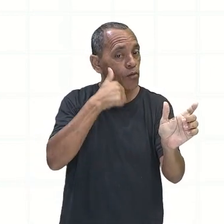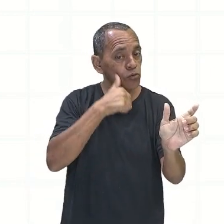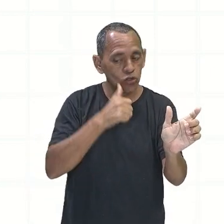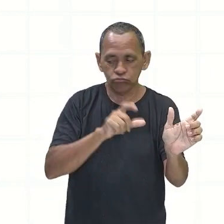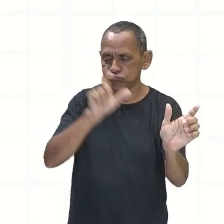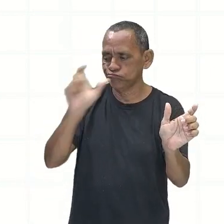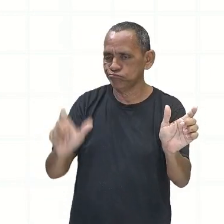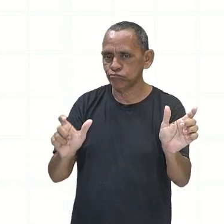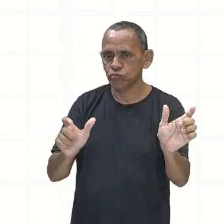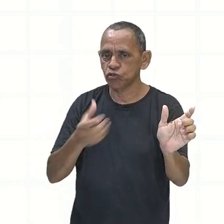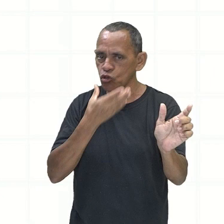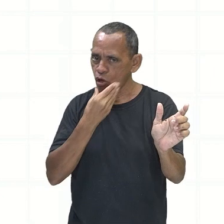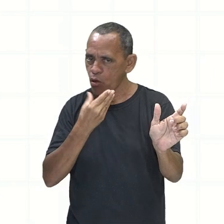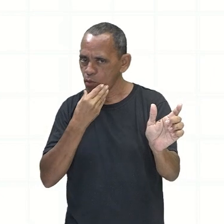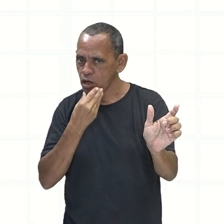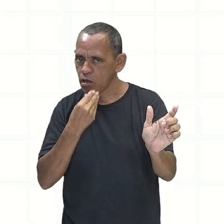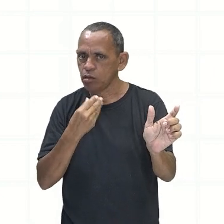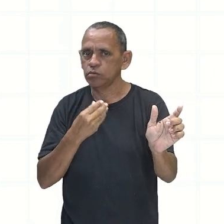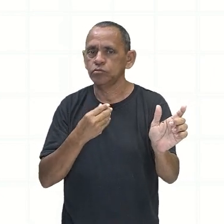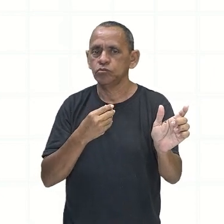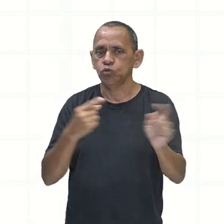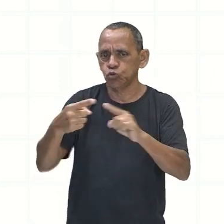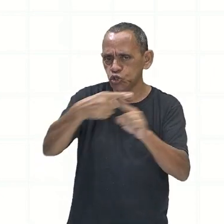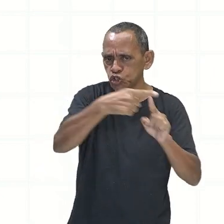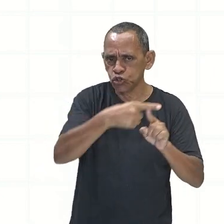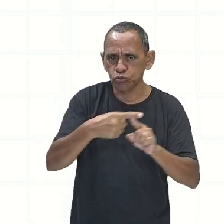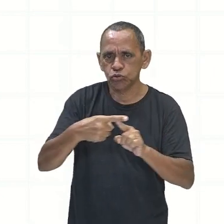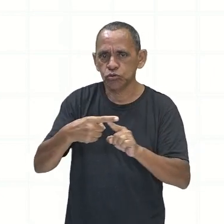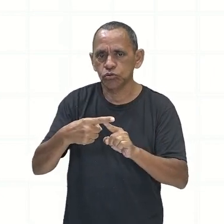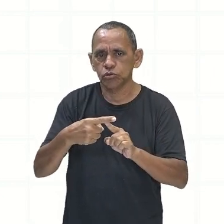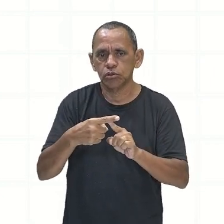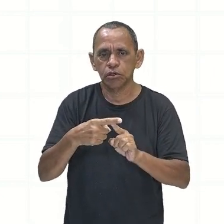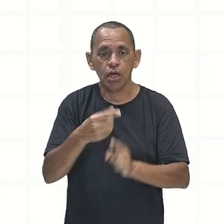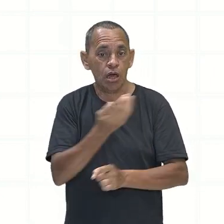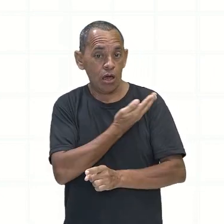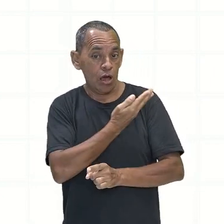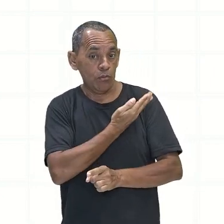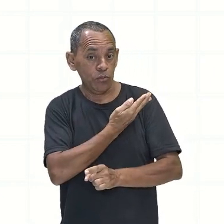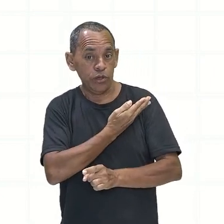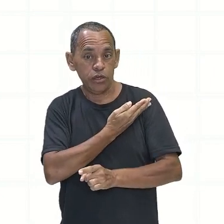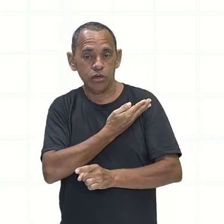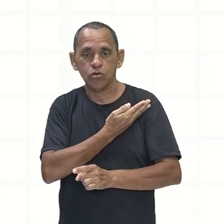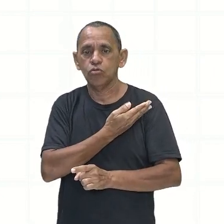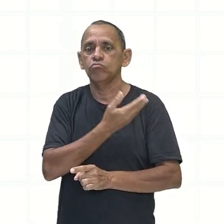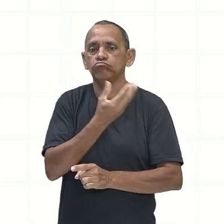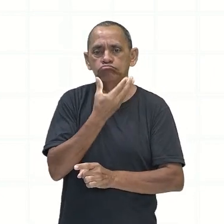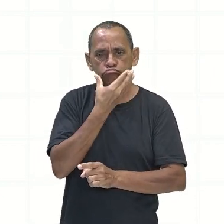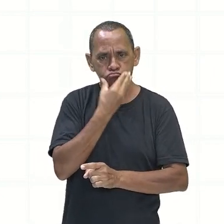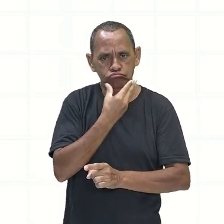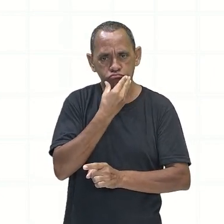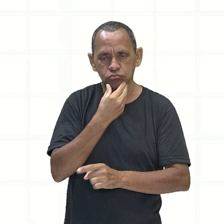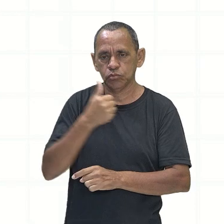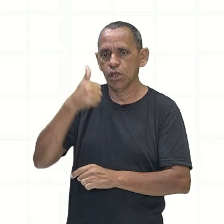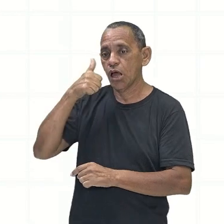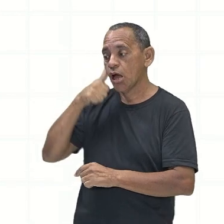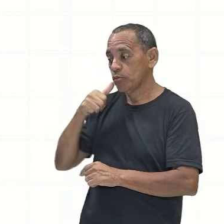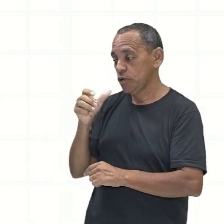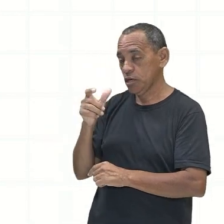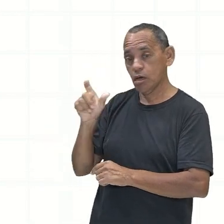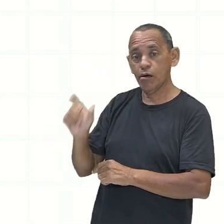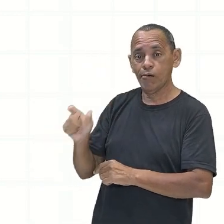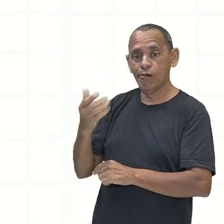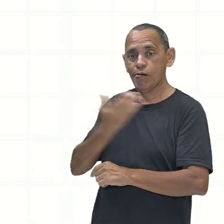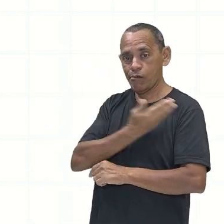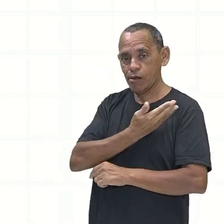forma para o masculino. Aqui, ó, amigo, amiga, né? Aqui o artigo